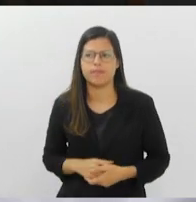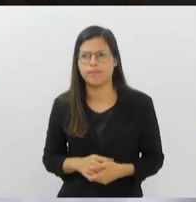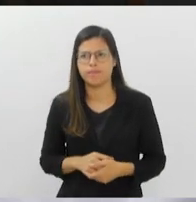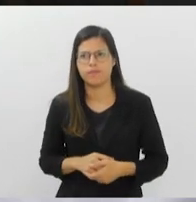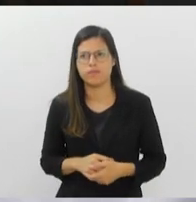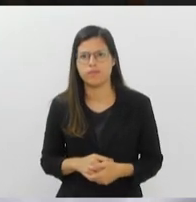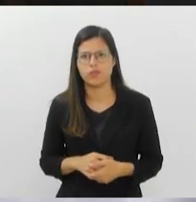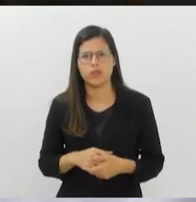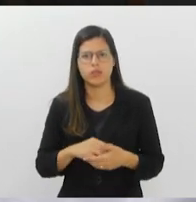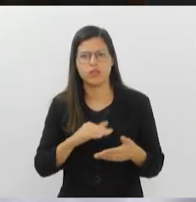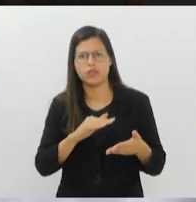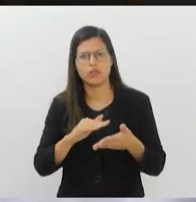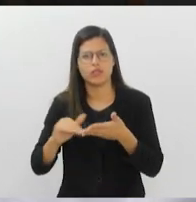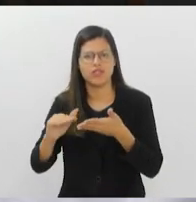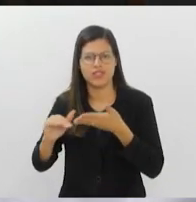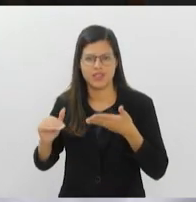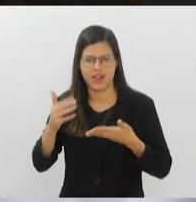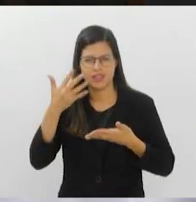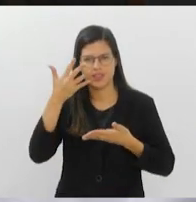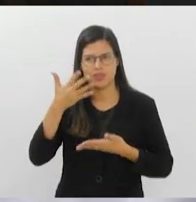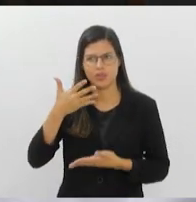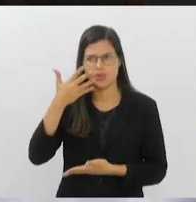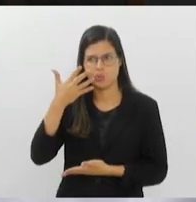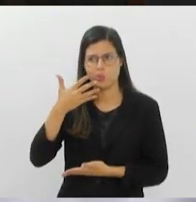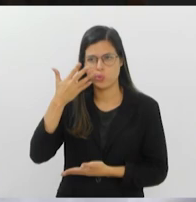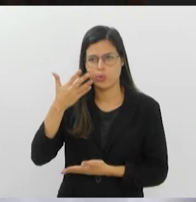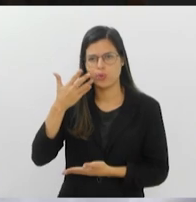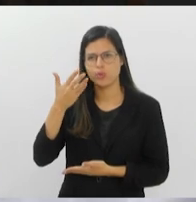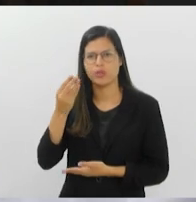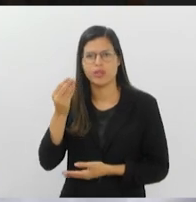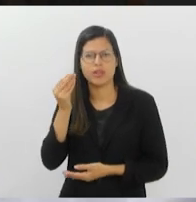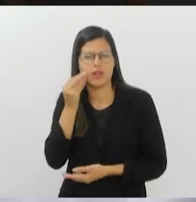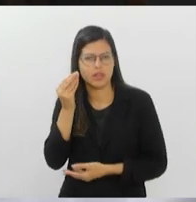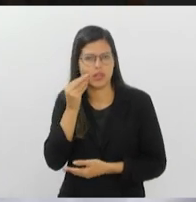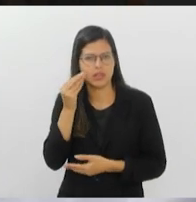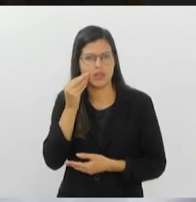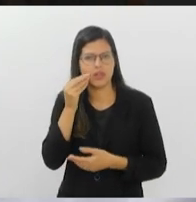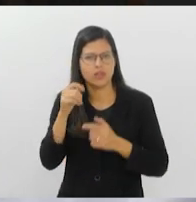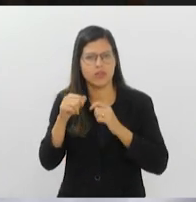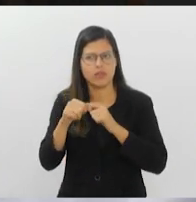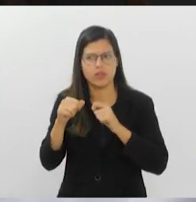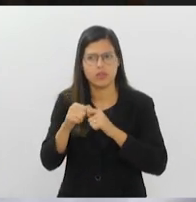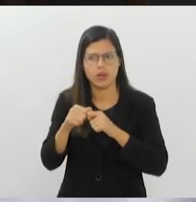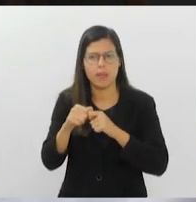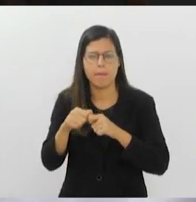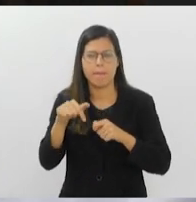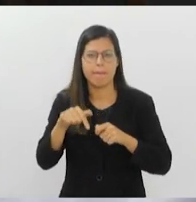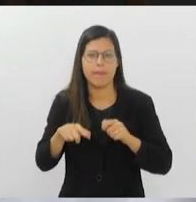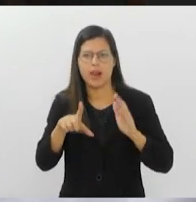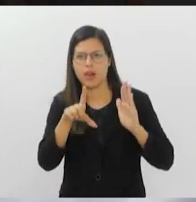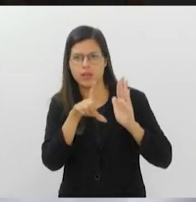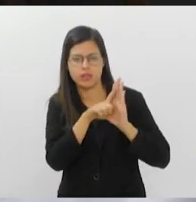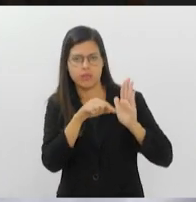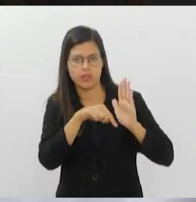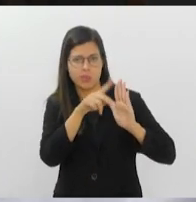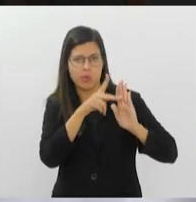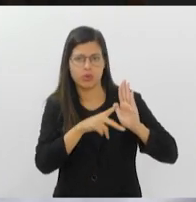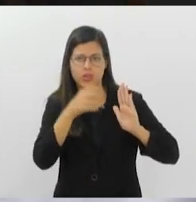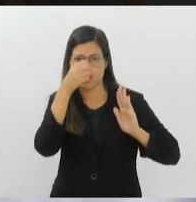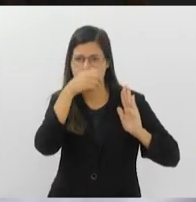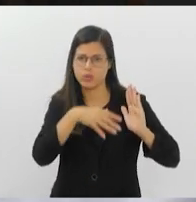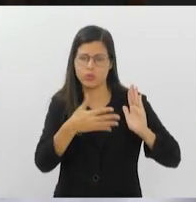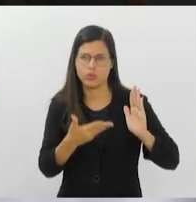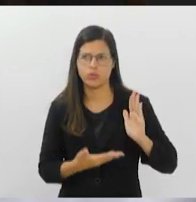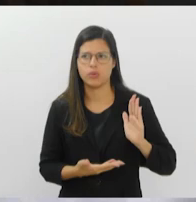o discurso que se tentava construir para legitimar um projeto tão absurdo como esse, né, que, no caso especialmente